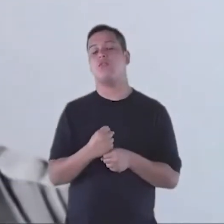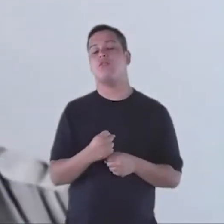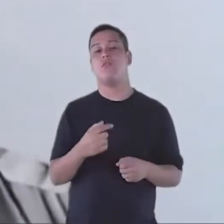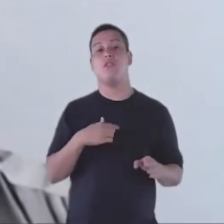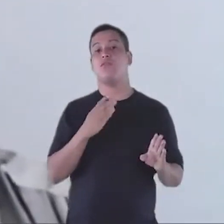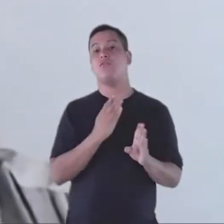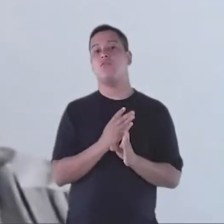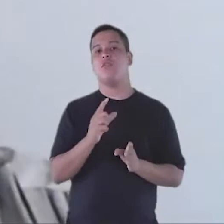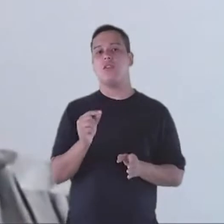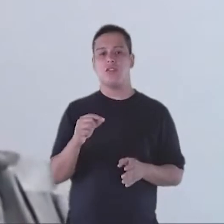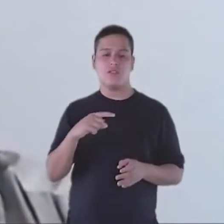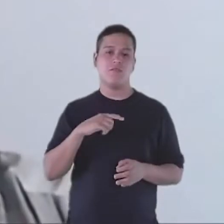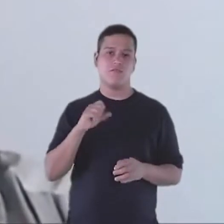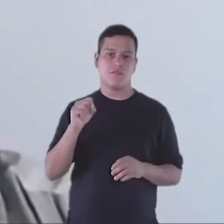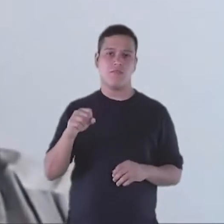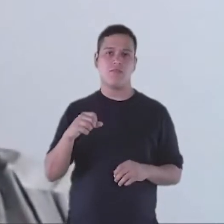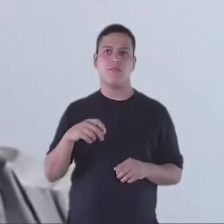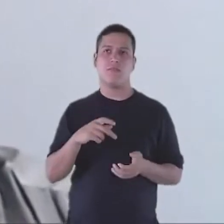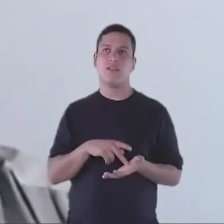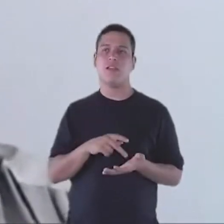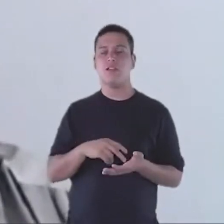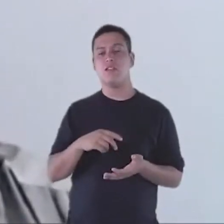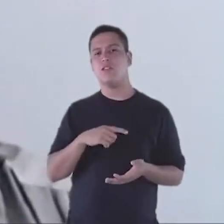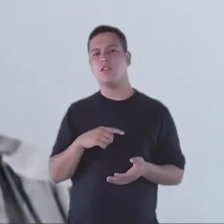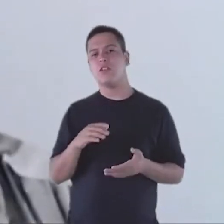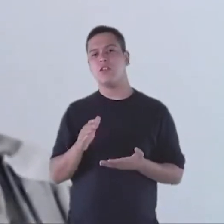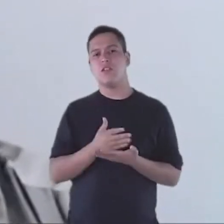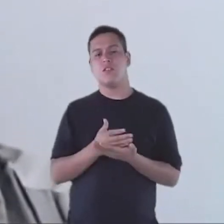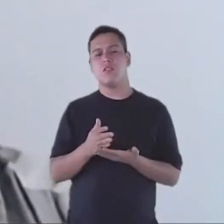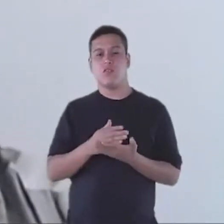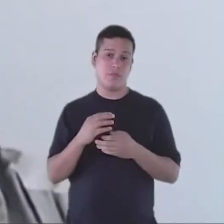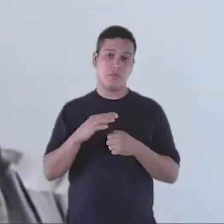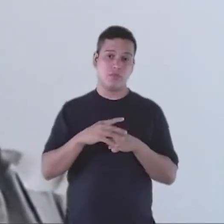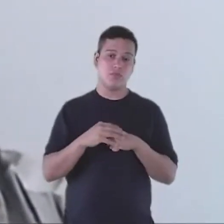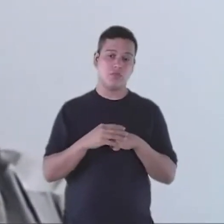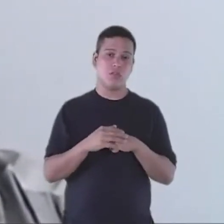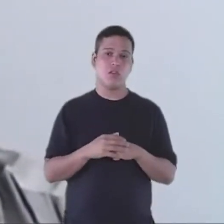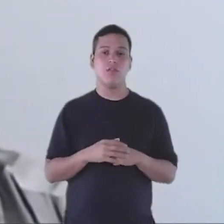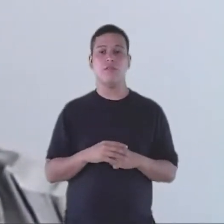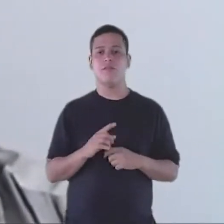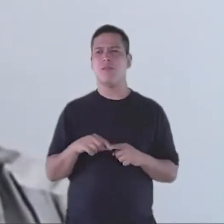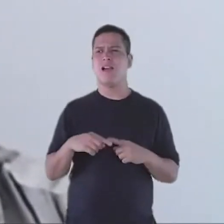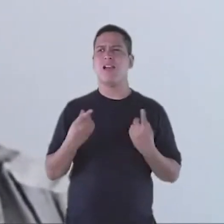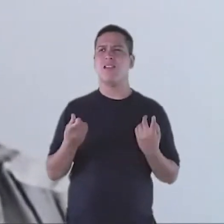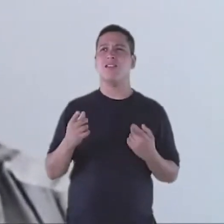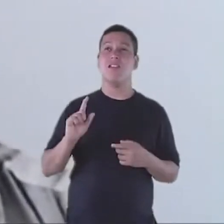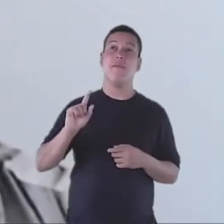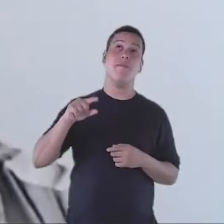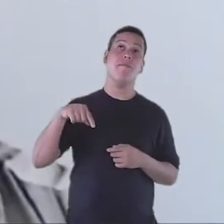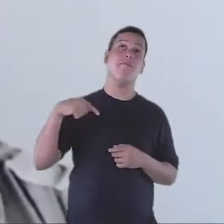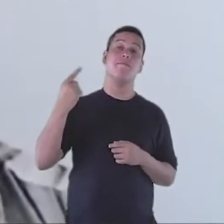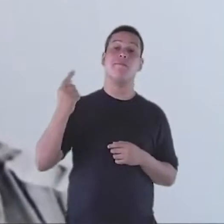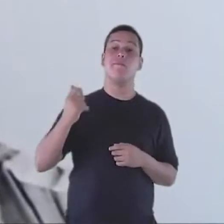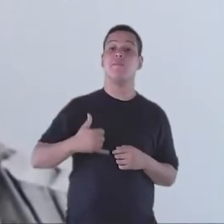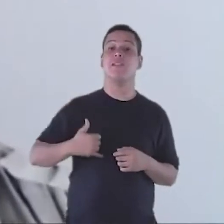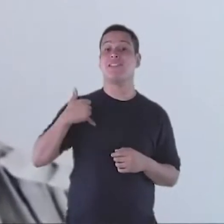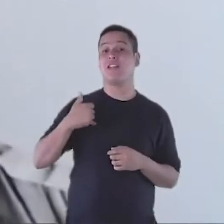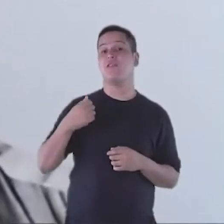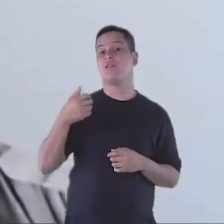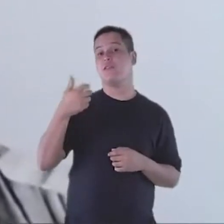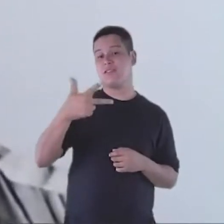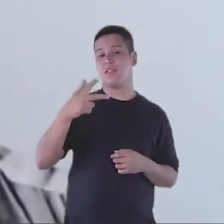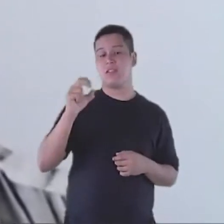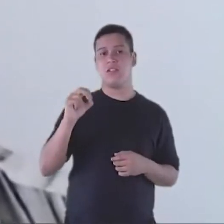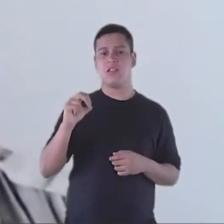peripécias protetivas quando eu tinha passado dos 30 anos. E é